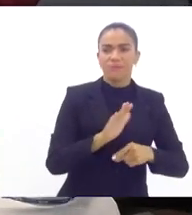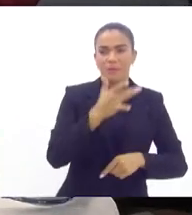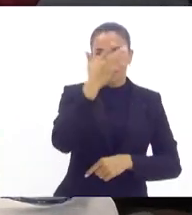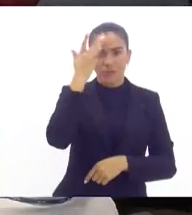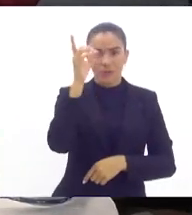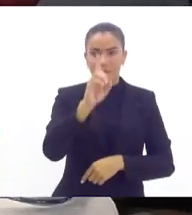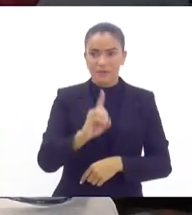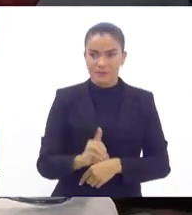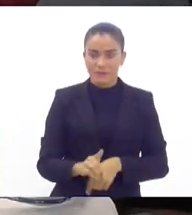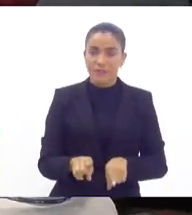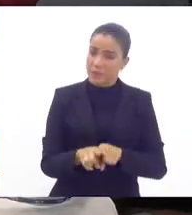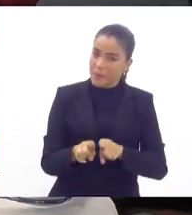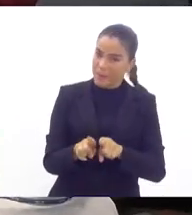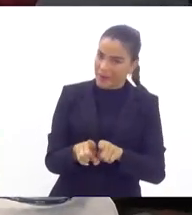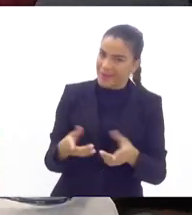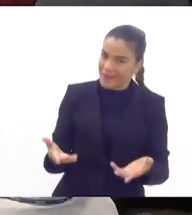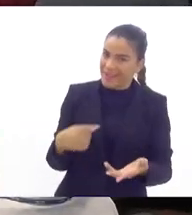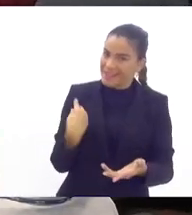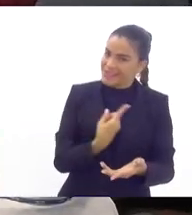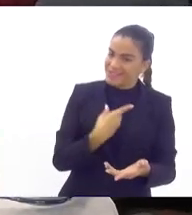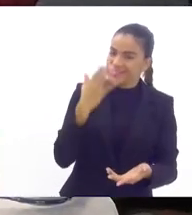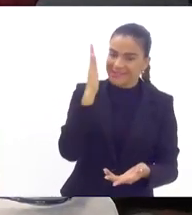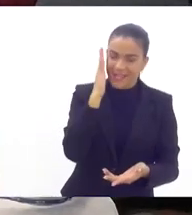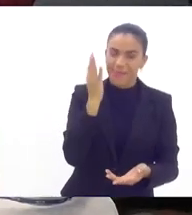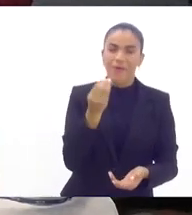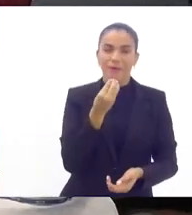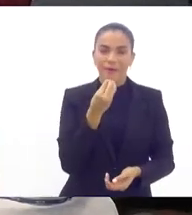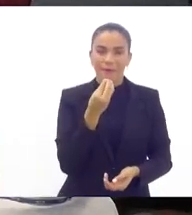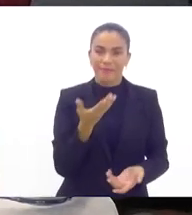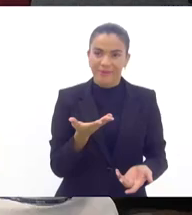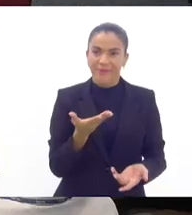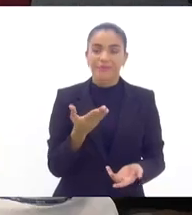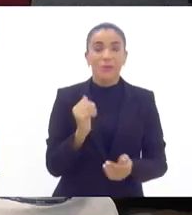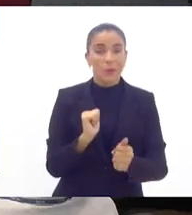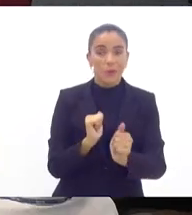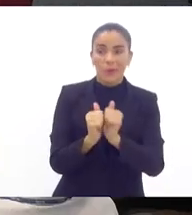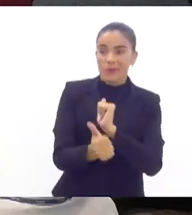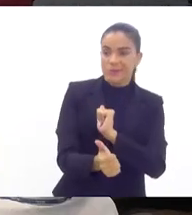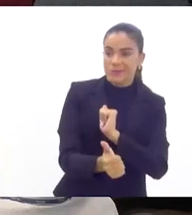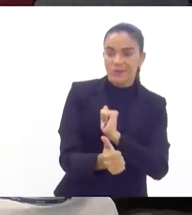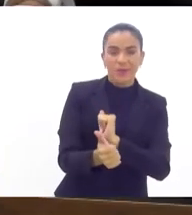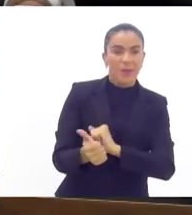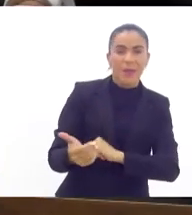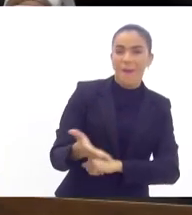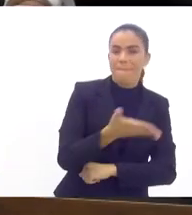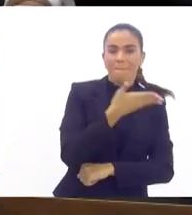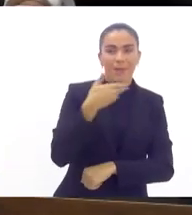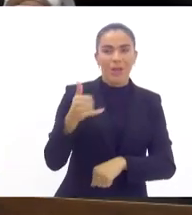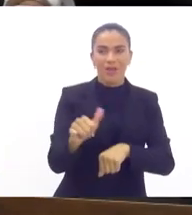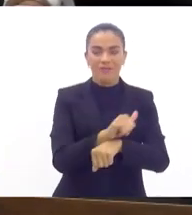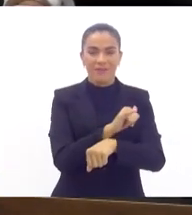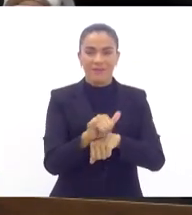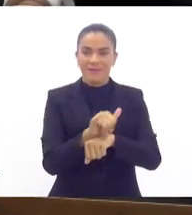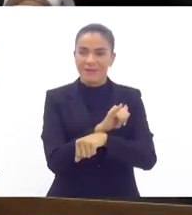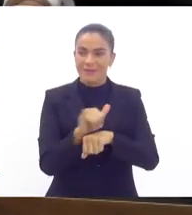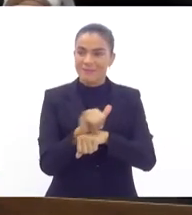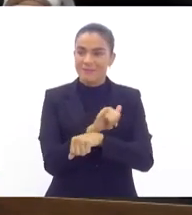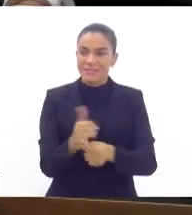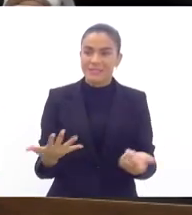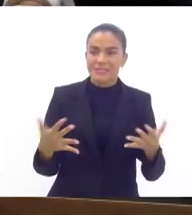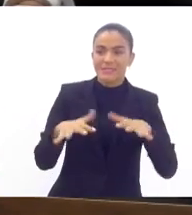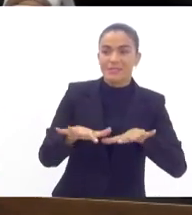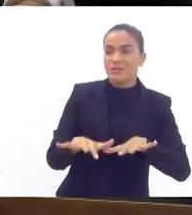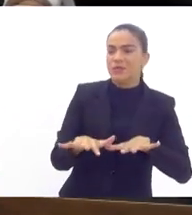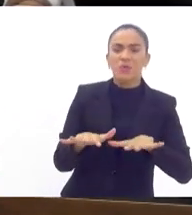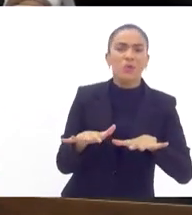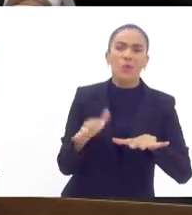dúvida nenhuma como não pode deixar de ser a gente sabe por Óbvio todos que estão aqui que o esporte é melhor ferramenta de inclusão Seja lá